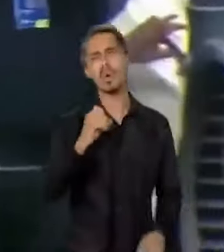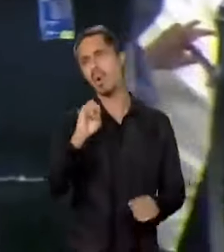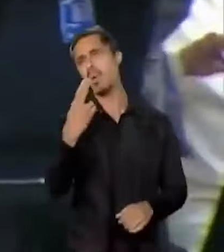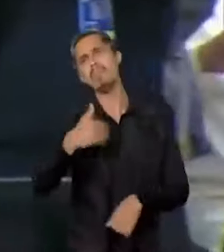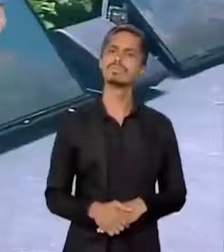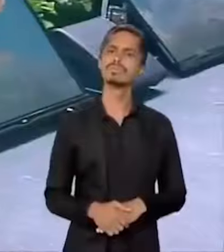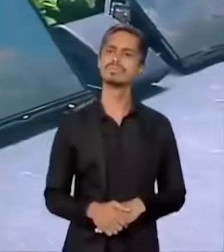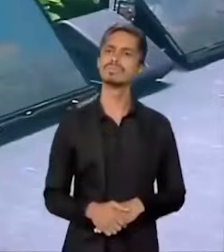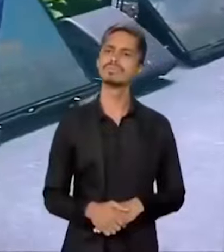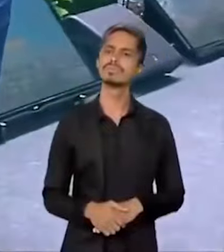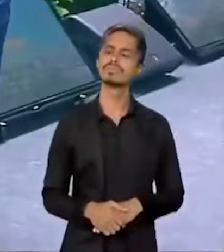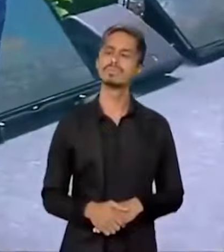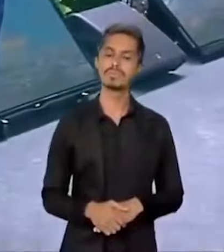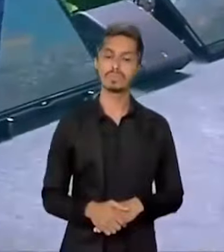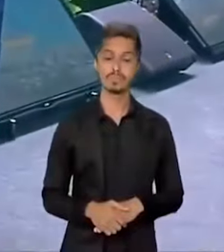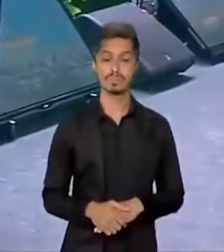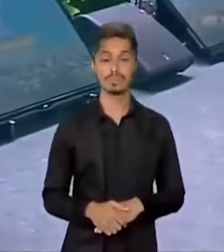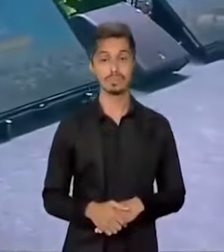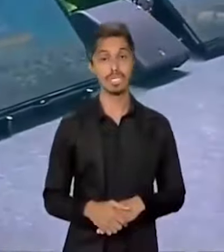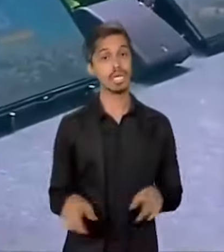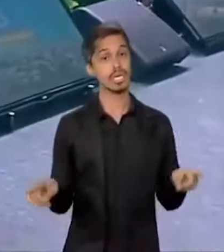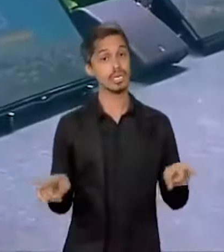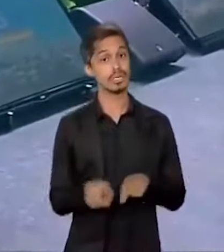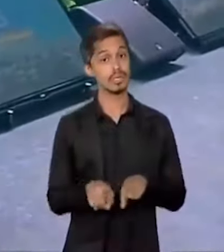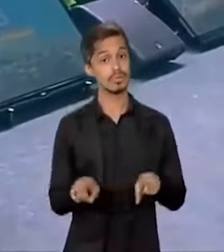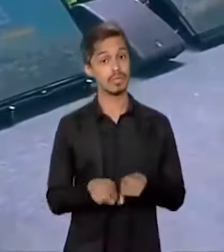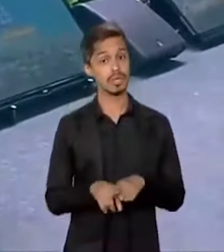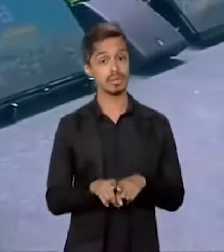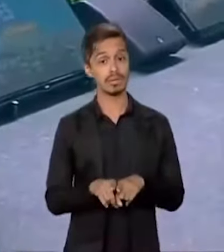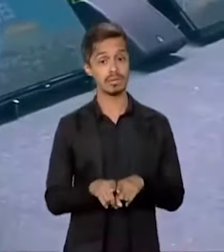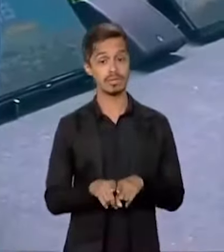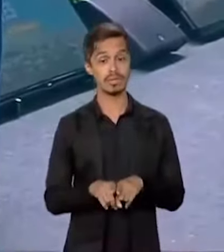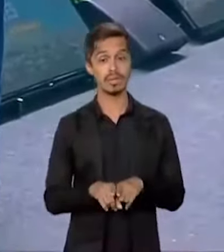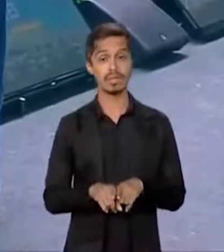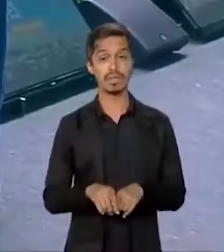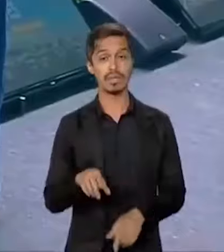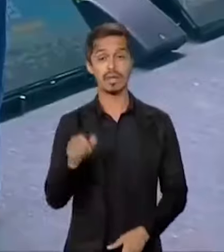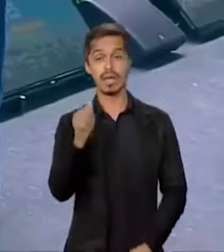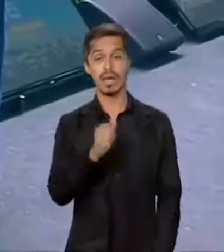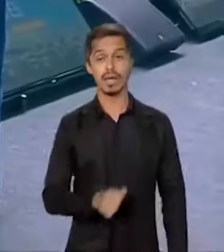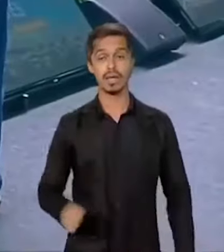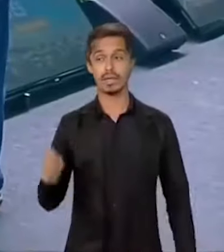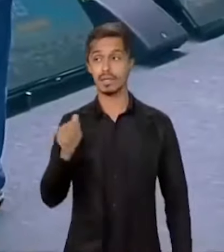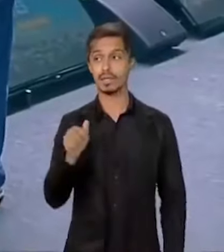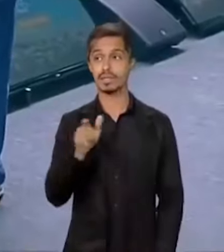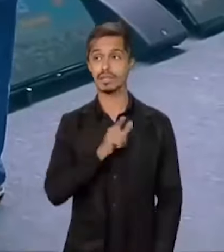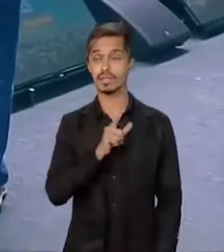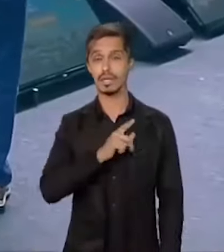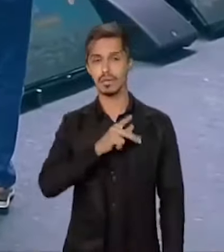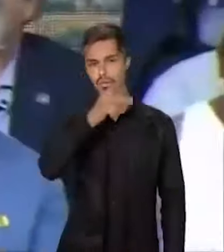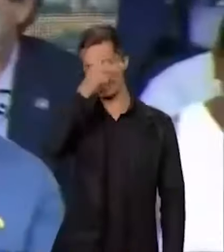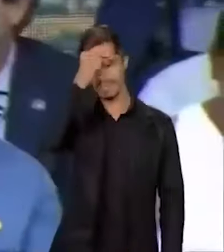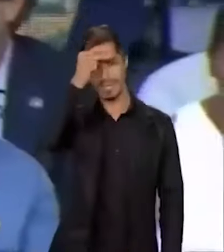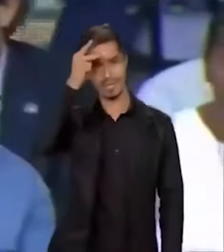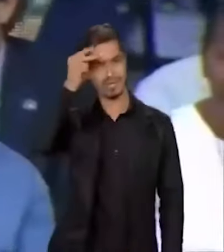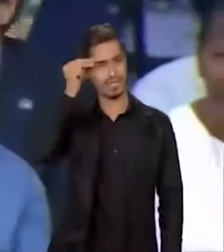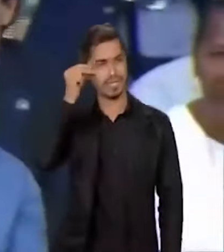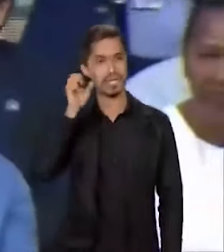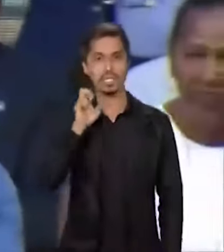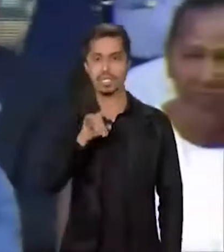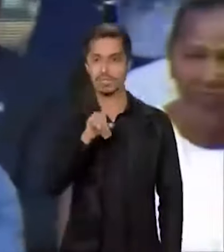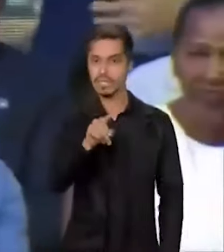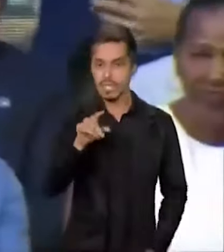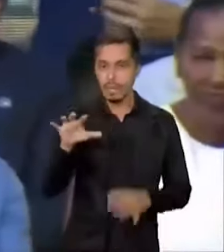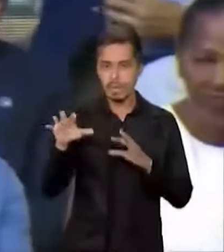mais. Além do que, Araraquara tem um prefeito que, se